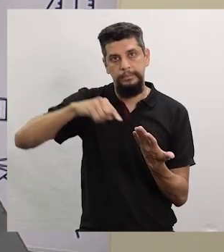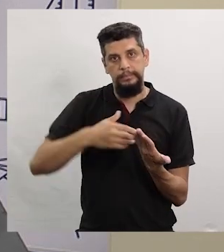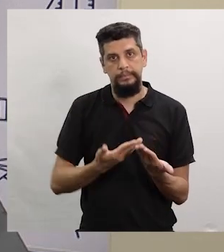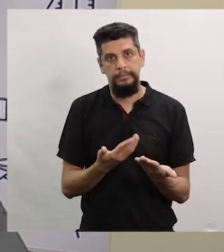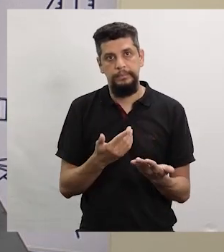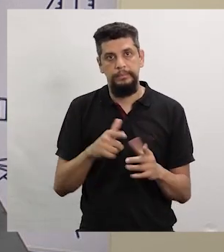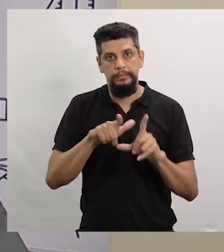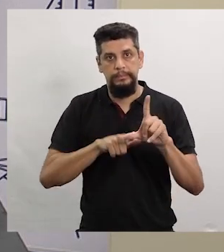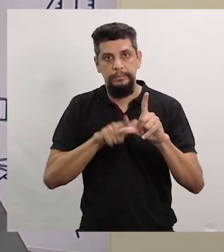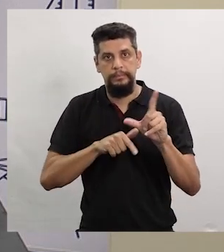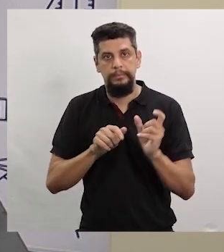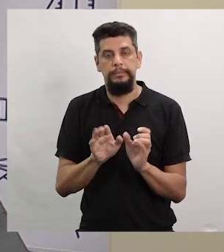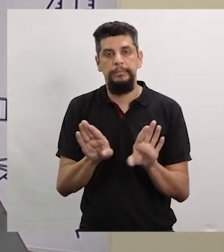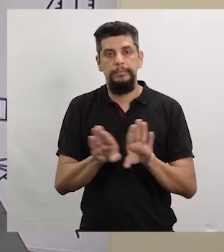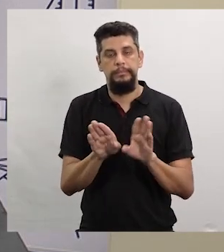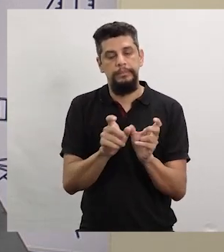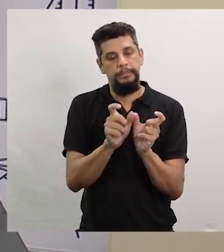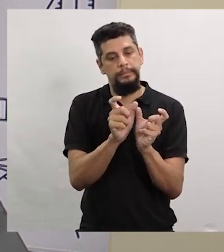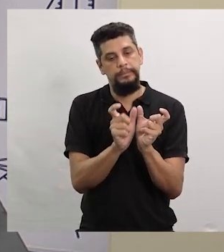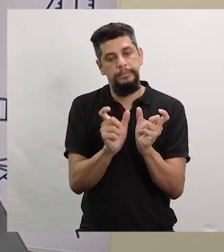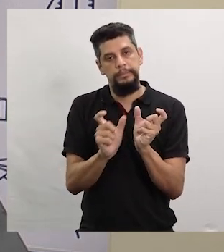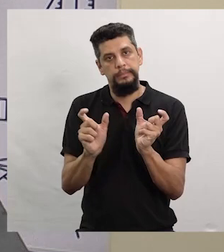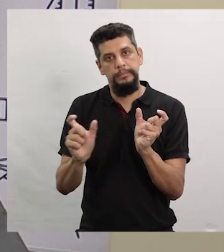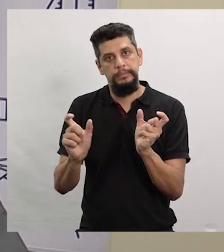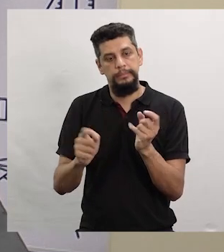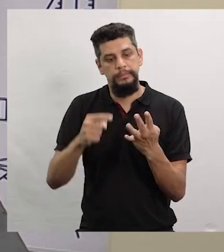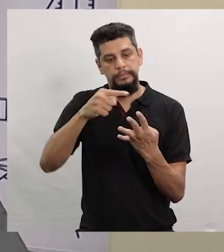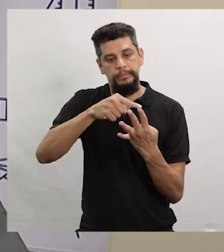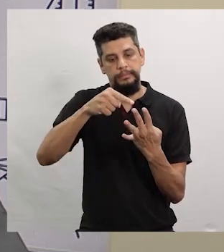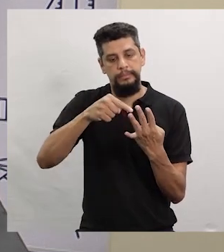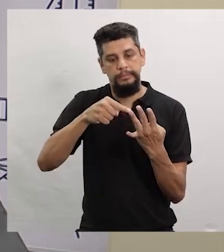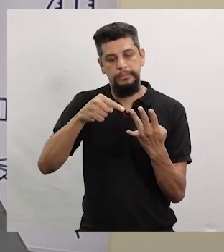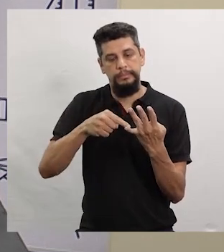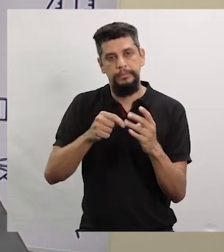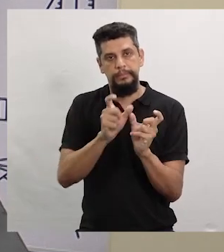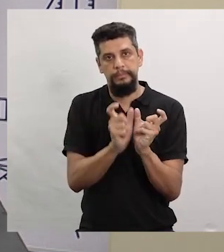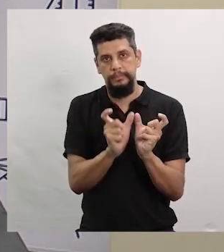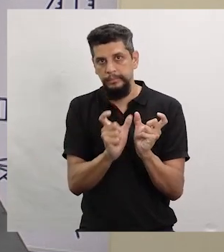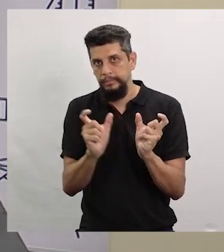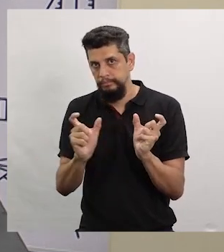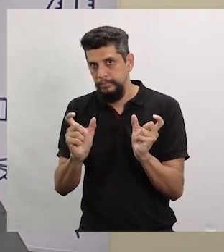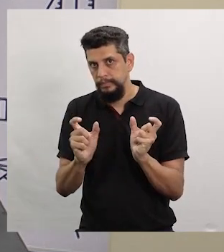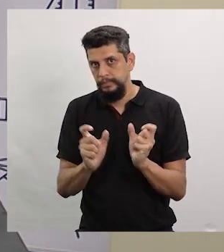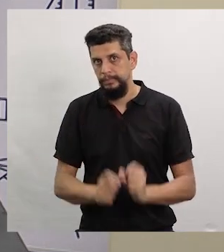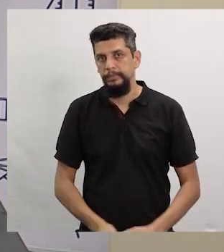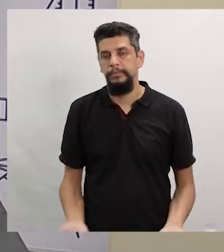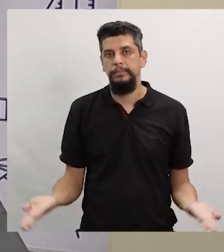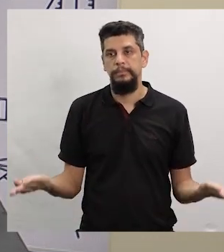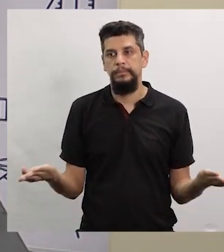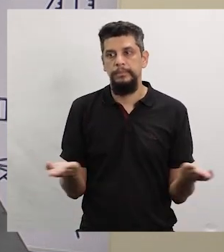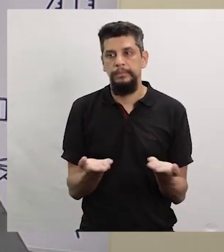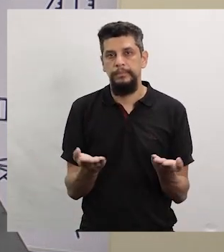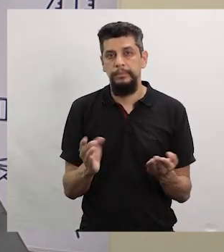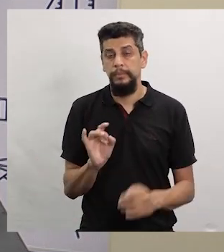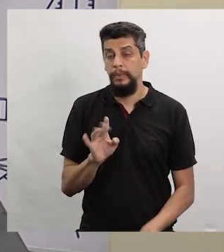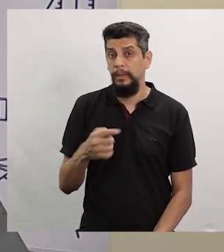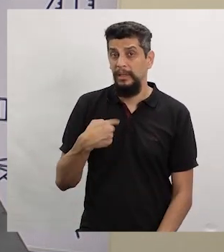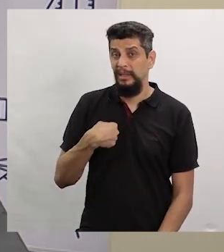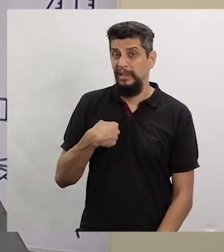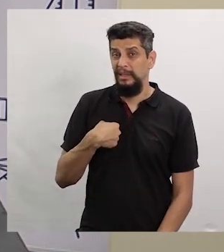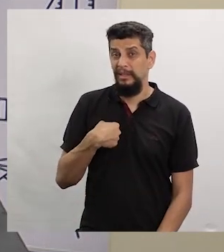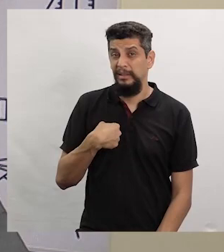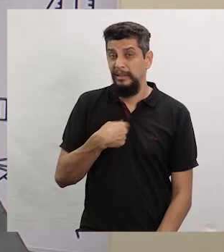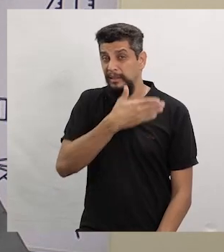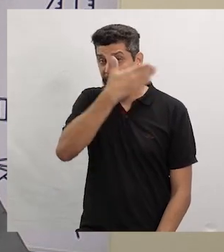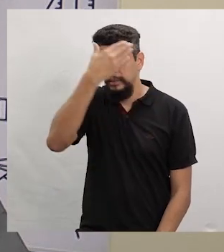estudante nós contamos a sílaba são quatro sílabas falamos letras por letra por letra A só que